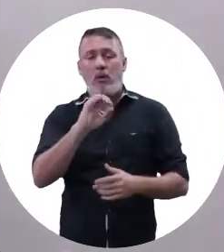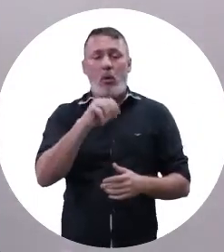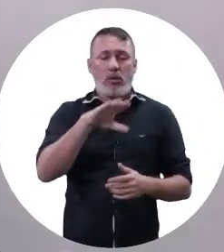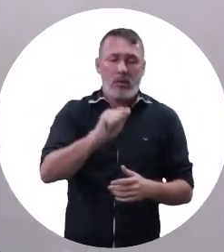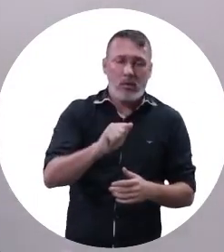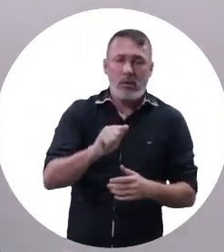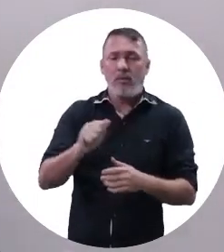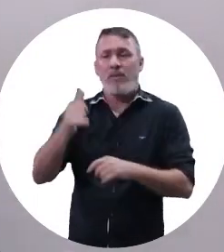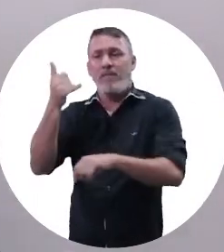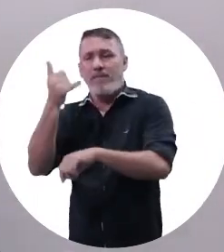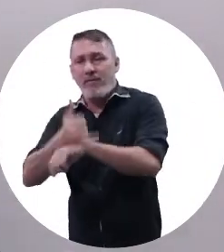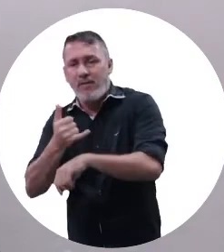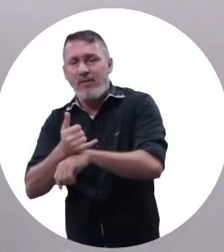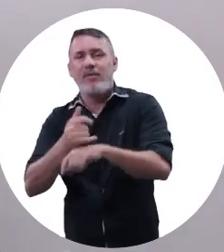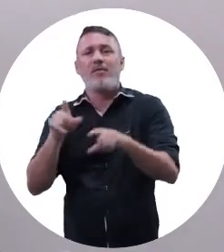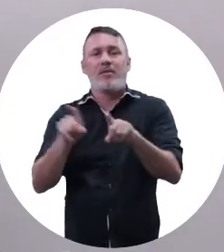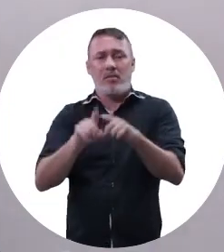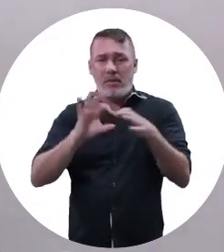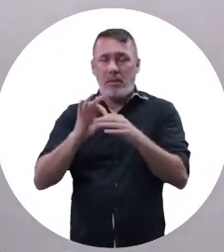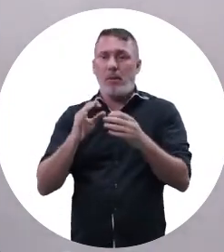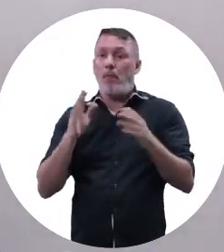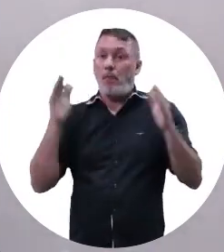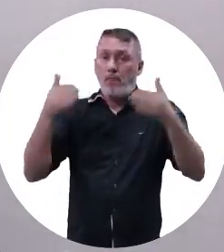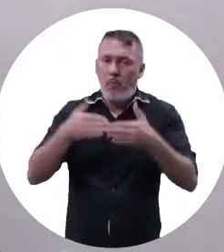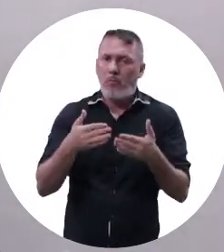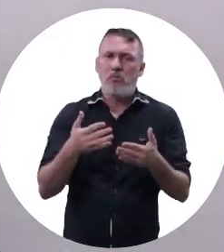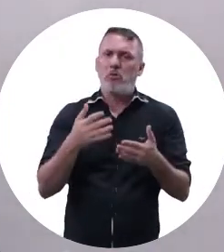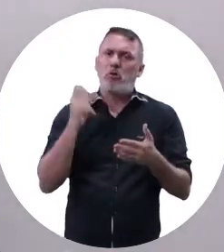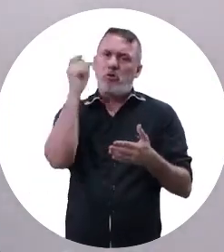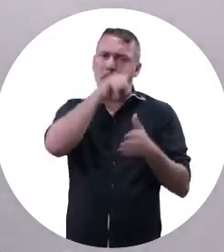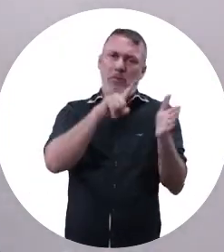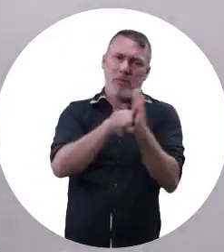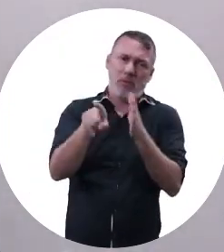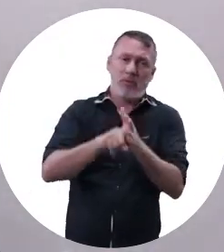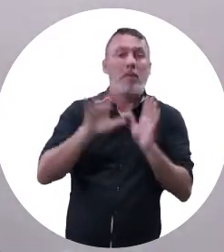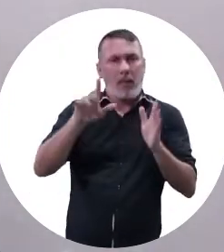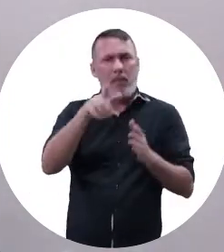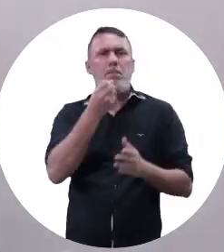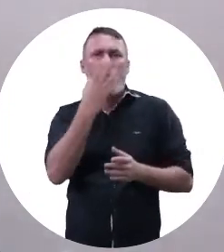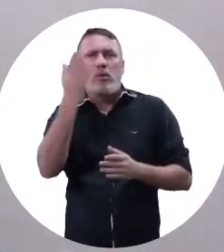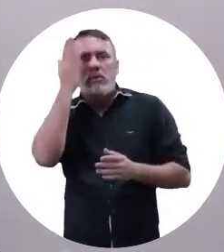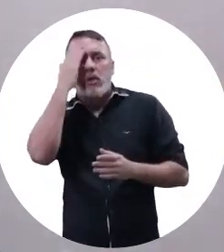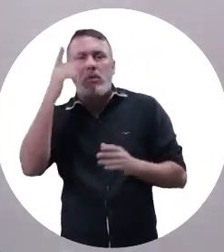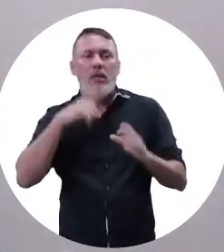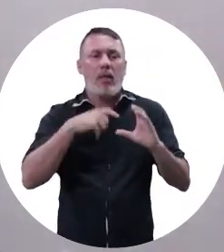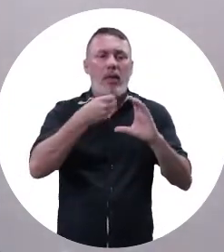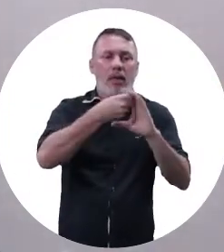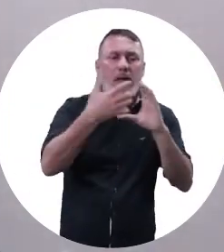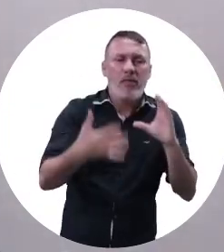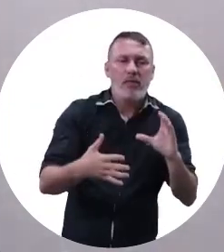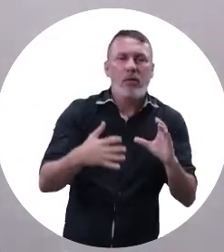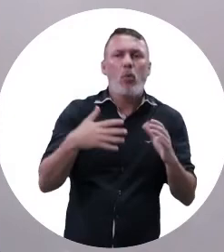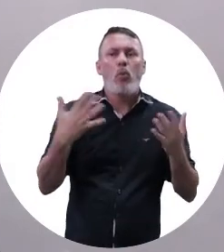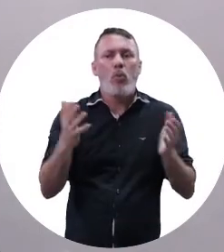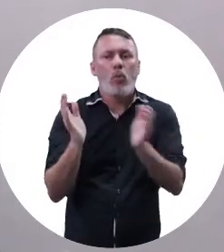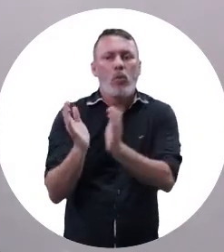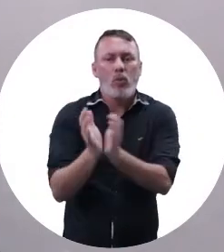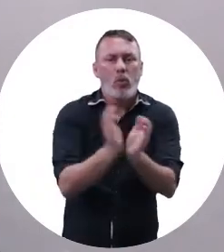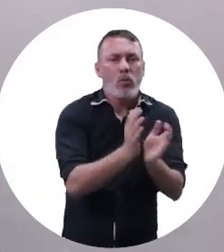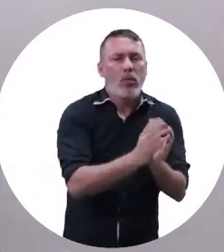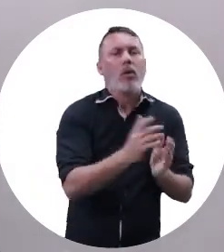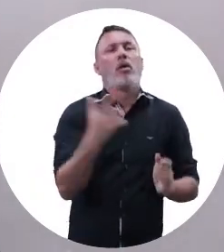uma ligação metálica, como é uma ligação covalente, não cai tanto. Mas você saber quais são as principais características é